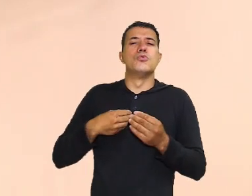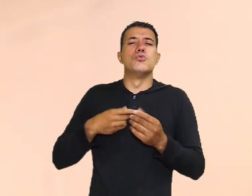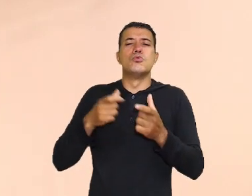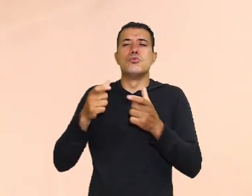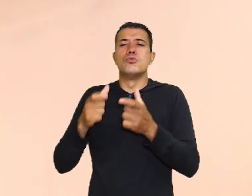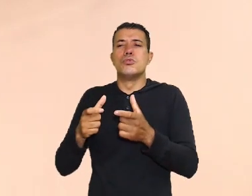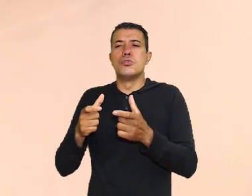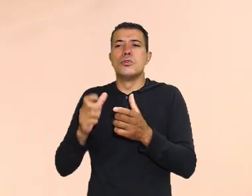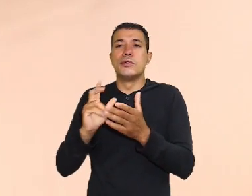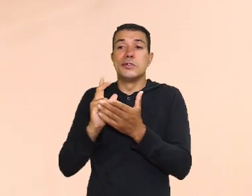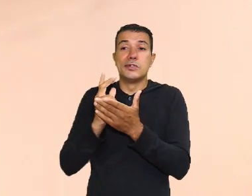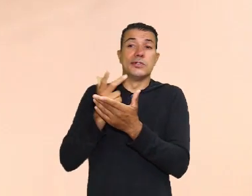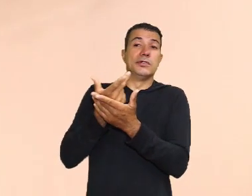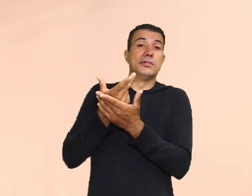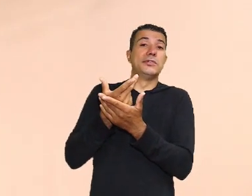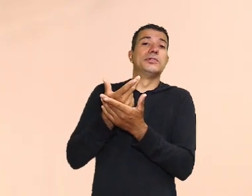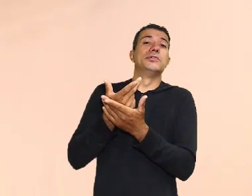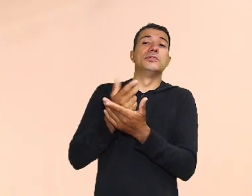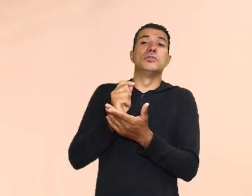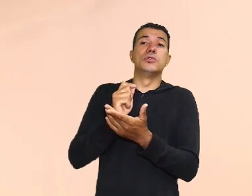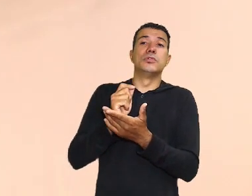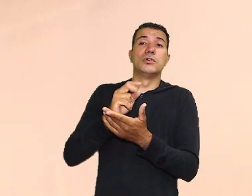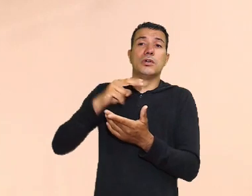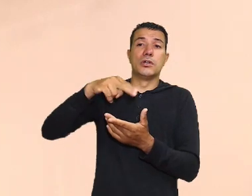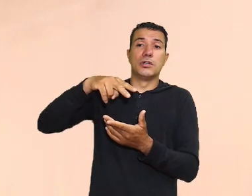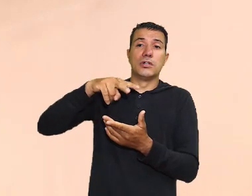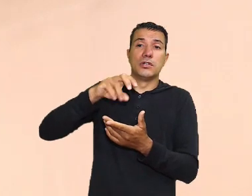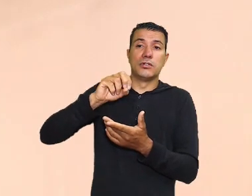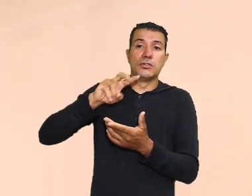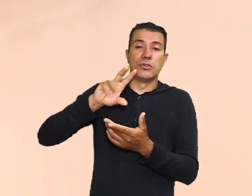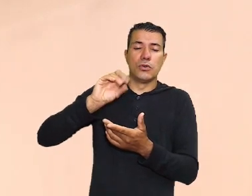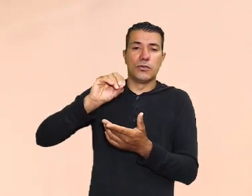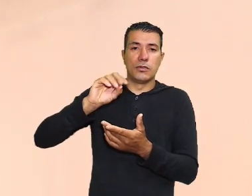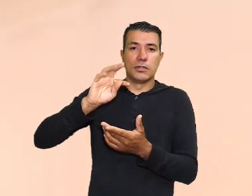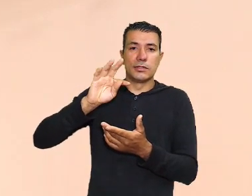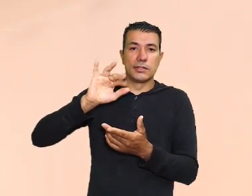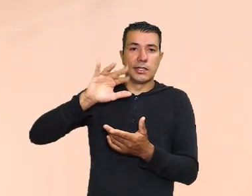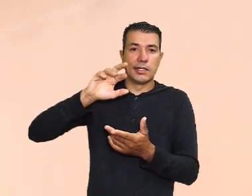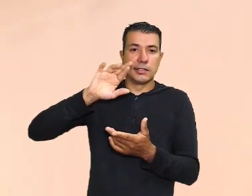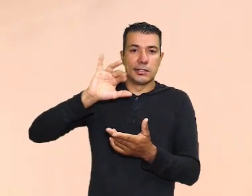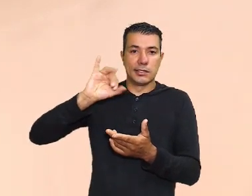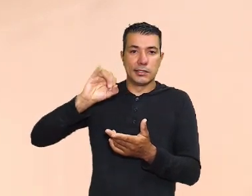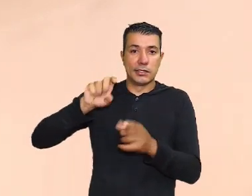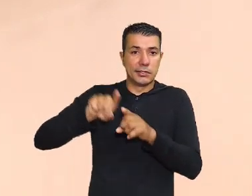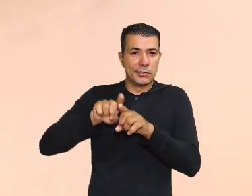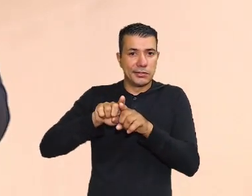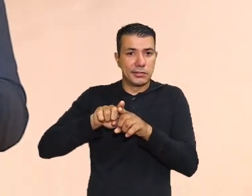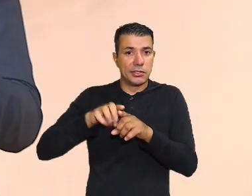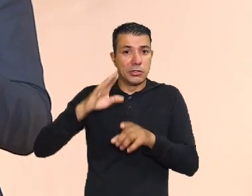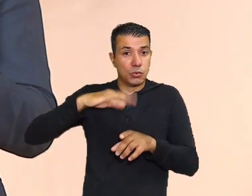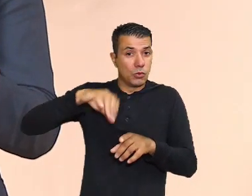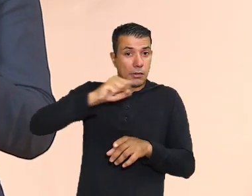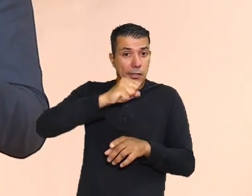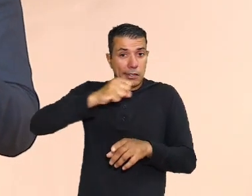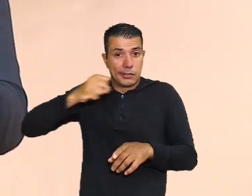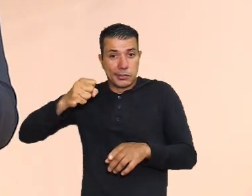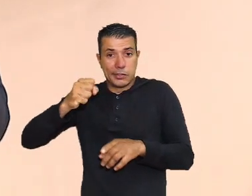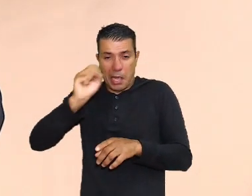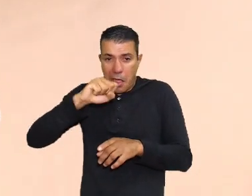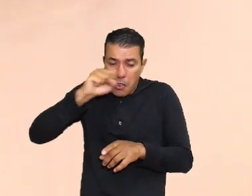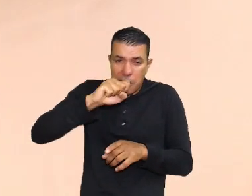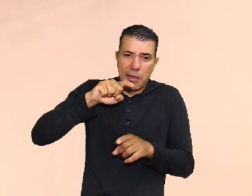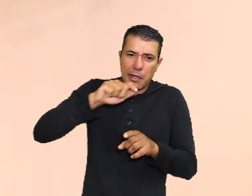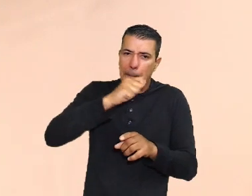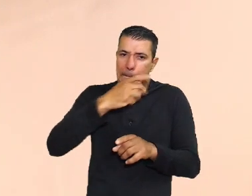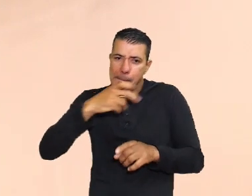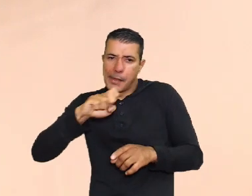da Igreja Adventista do Novo Trairi. É de algum local diferente aqui da nossa associação. Que Deus